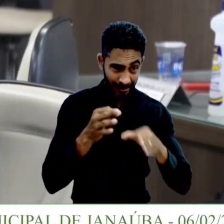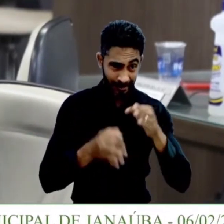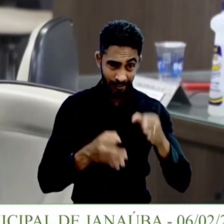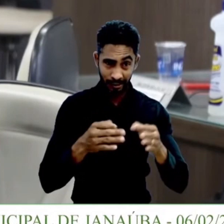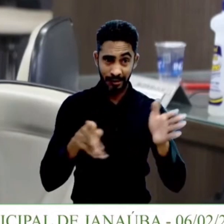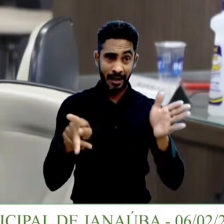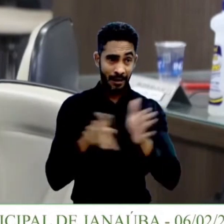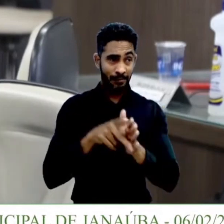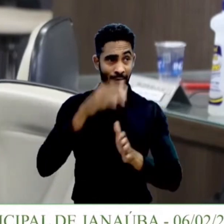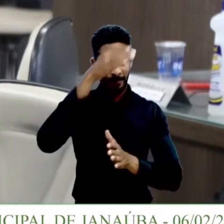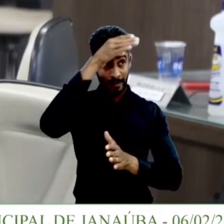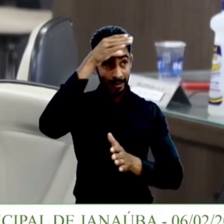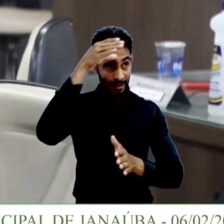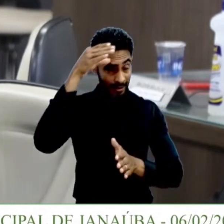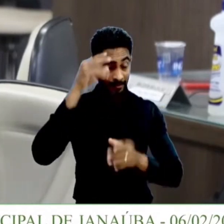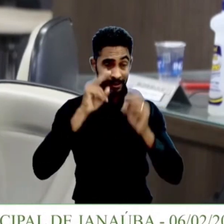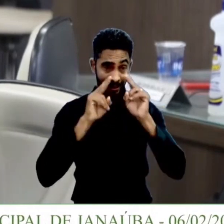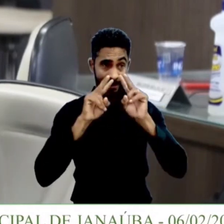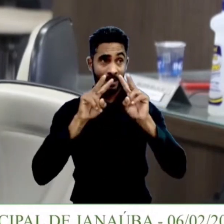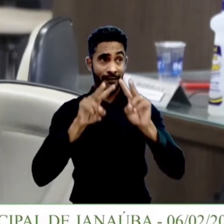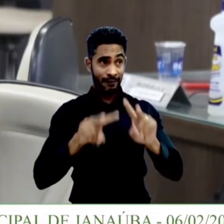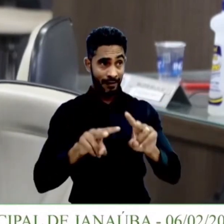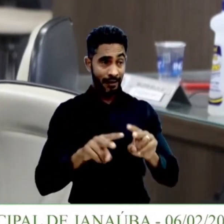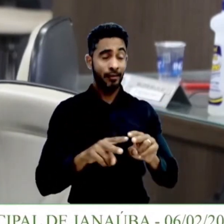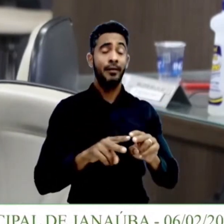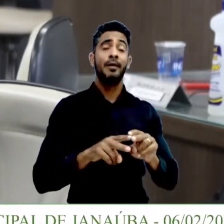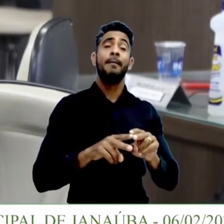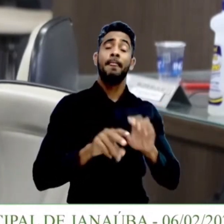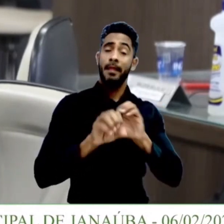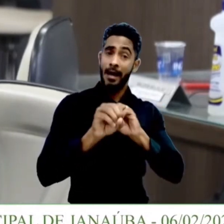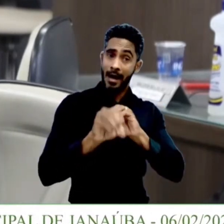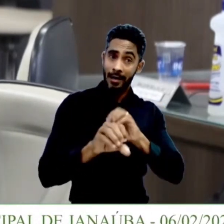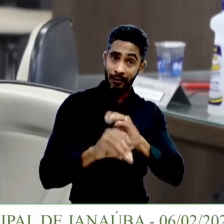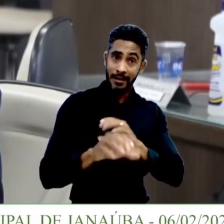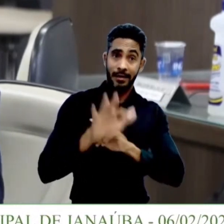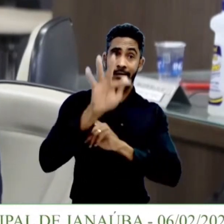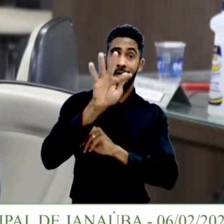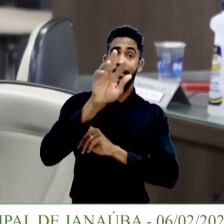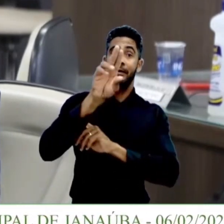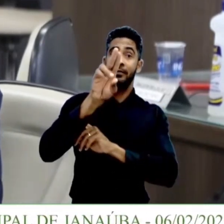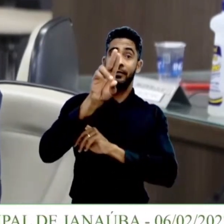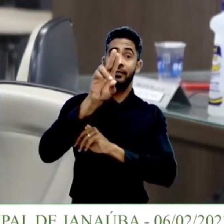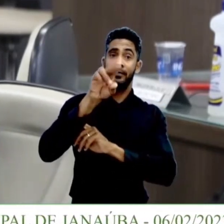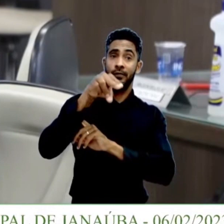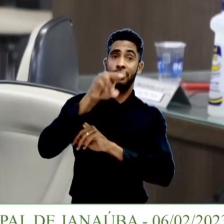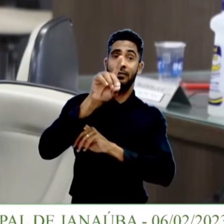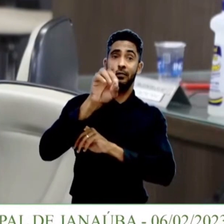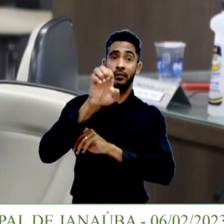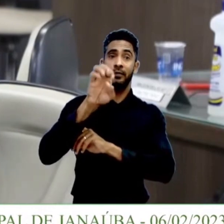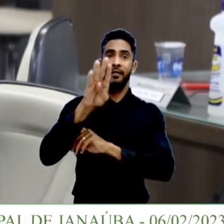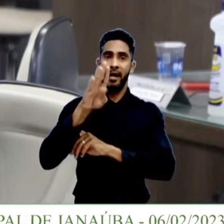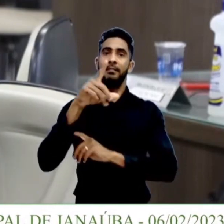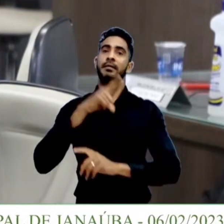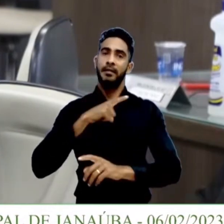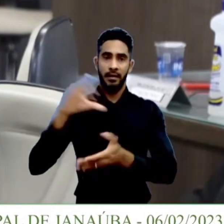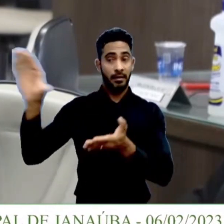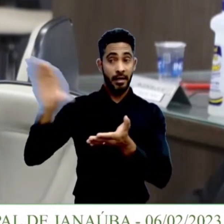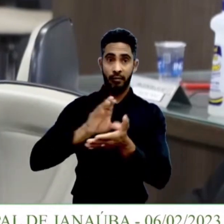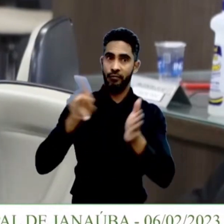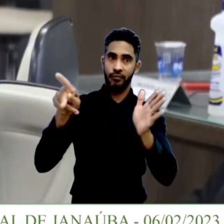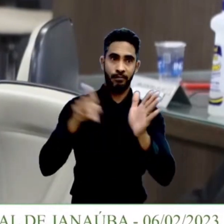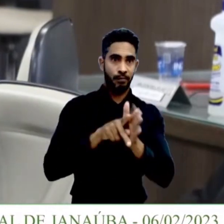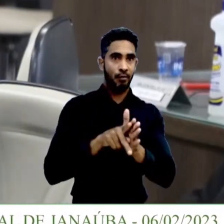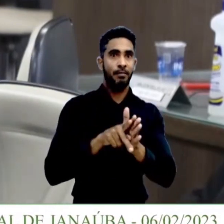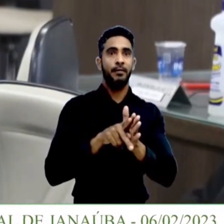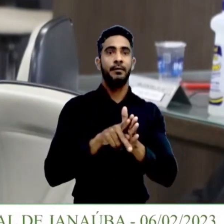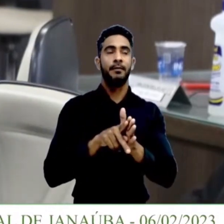própria Câmara pode estar vendo isso. A educação, o Fundeb é uma lei específica, vem verba específica que recebe da